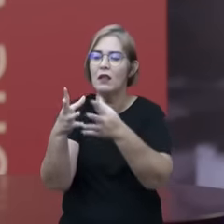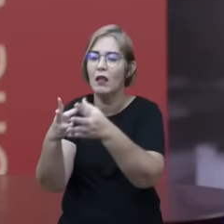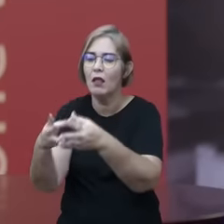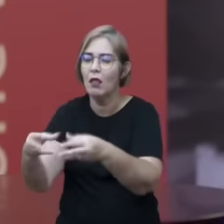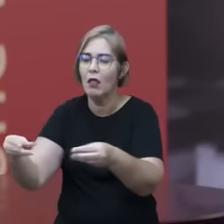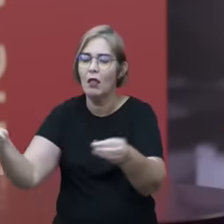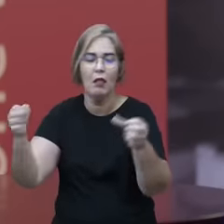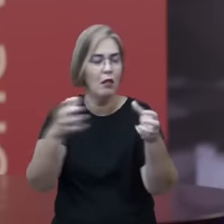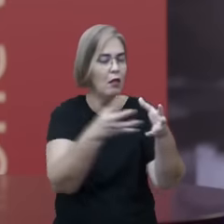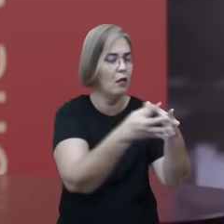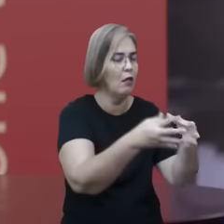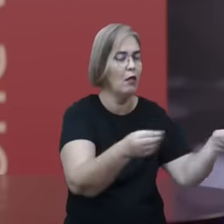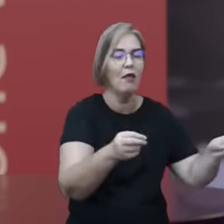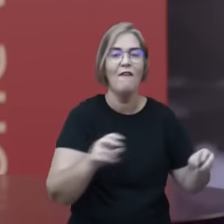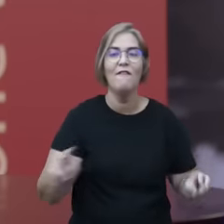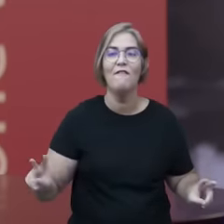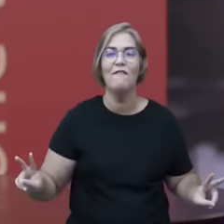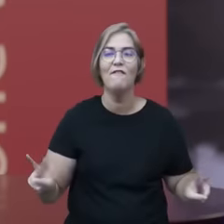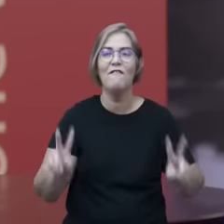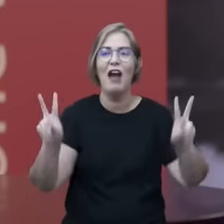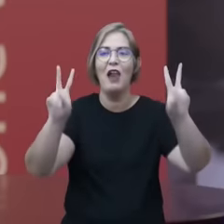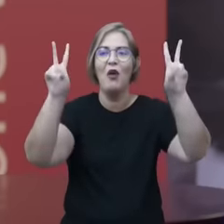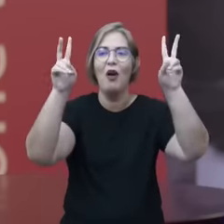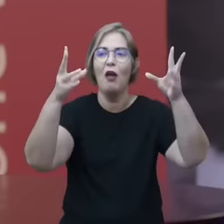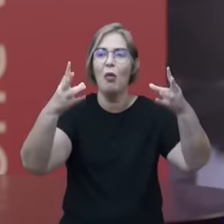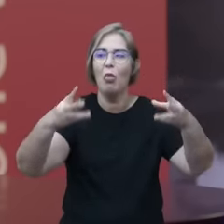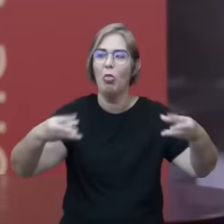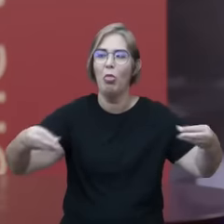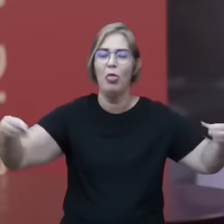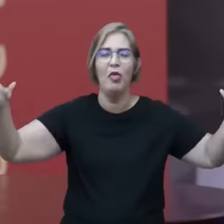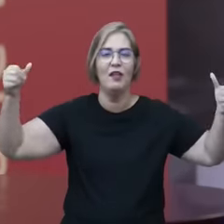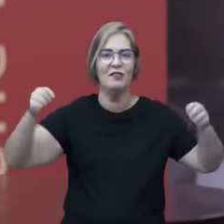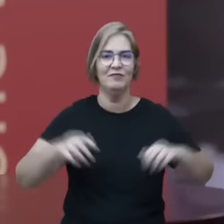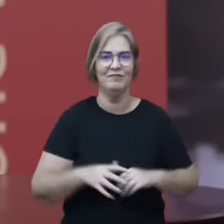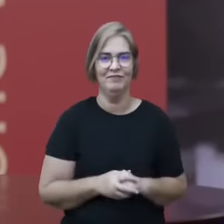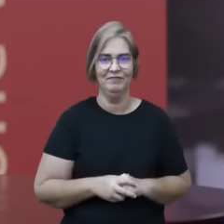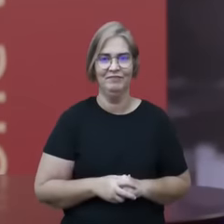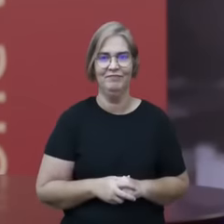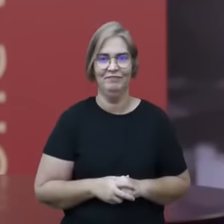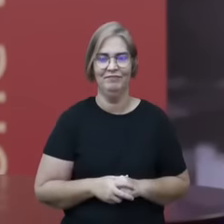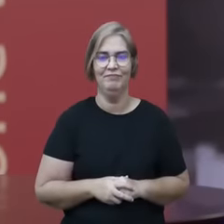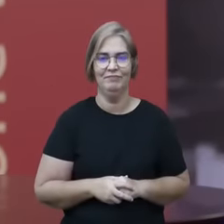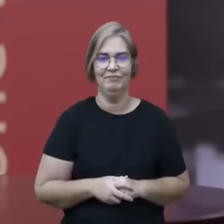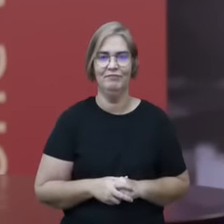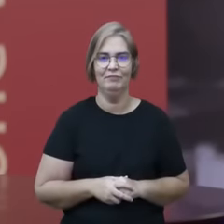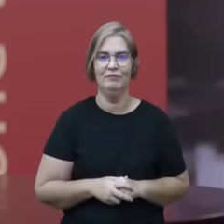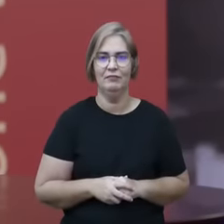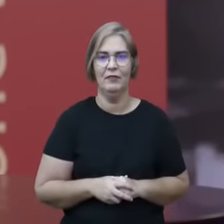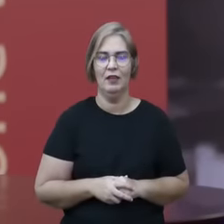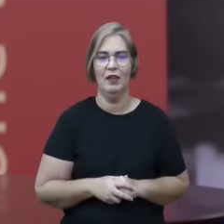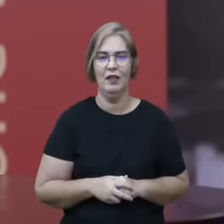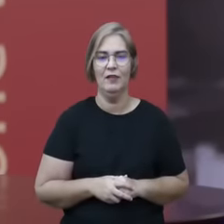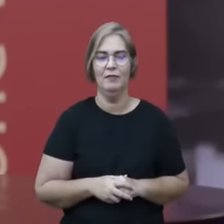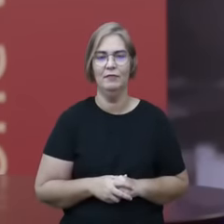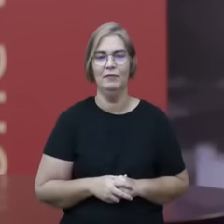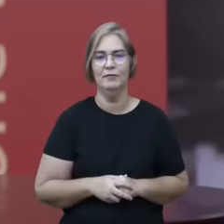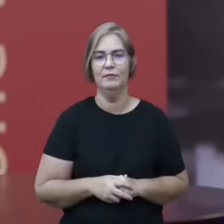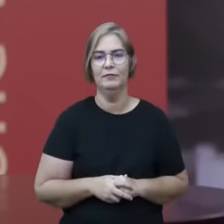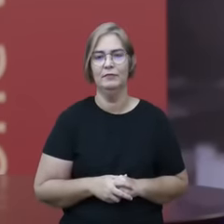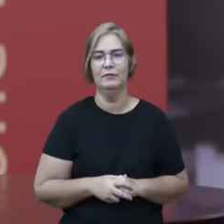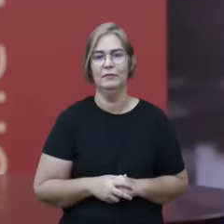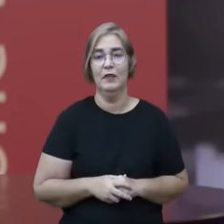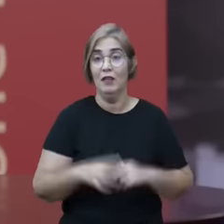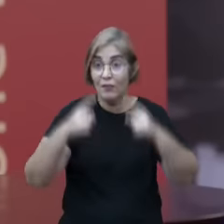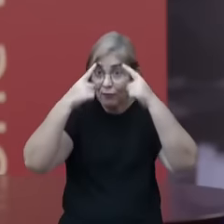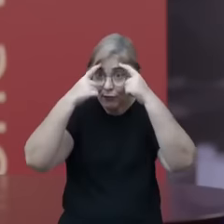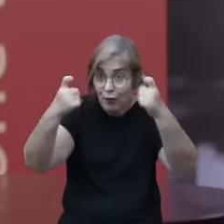também se dissolve a humanidade, se dissolve a possibilidade de reconhecimento, que é a violência, não é? A violência